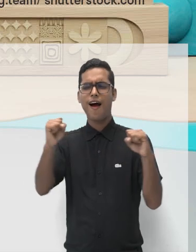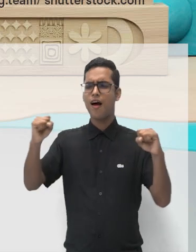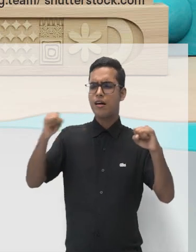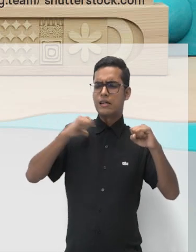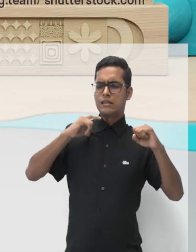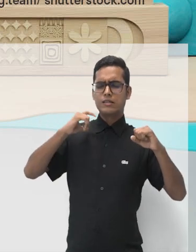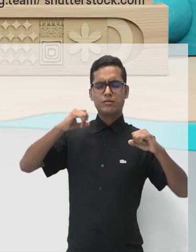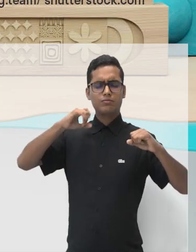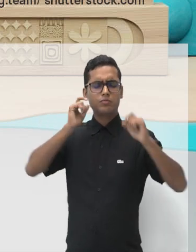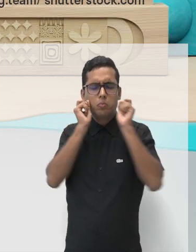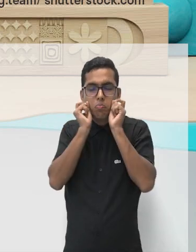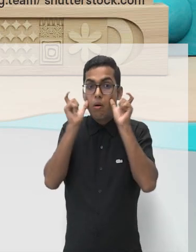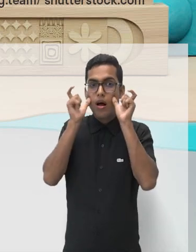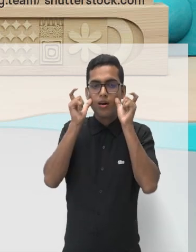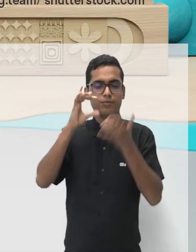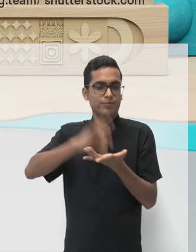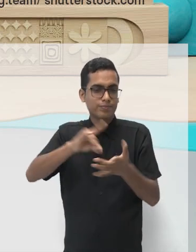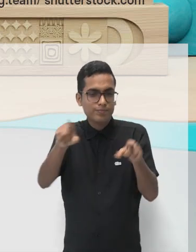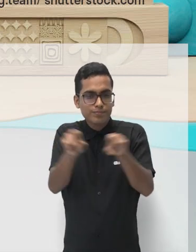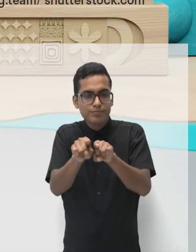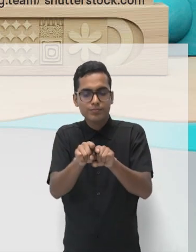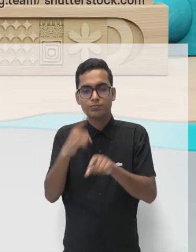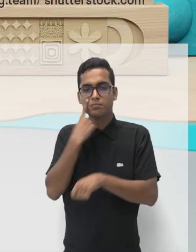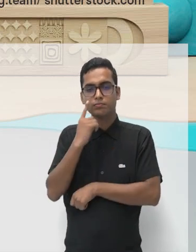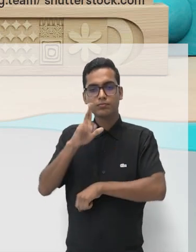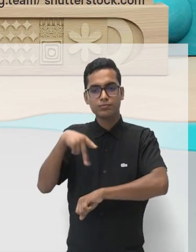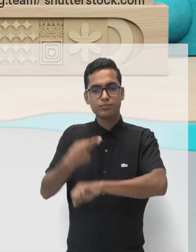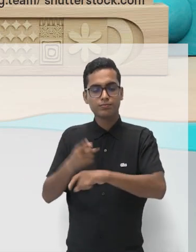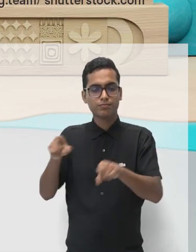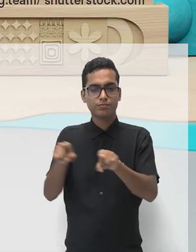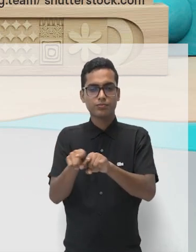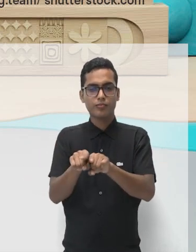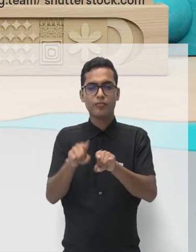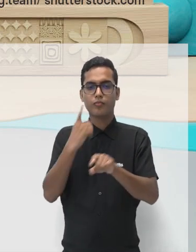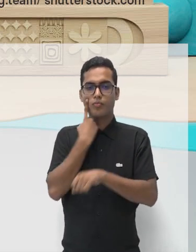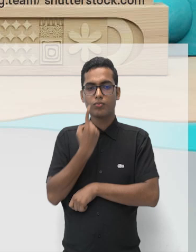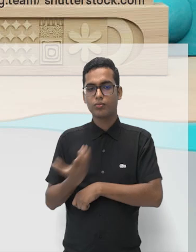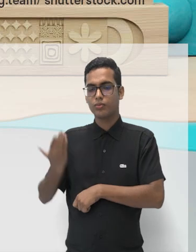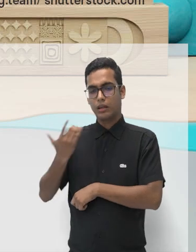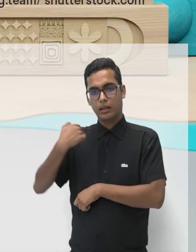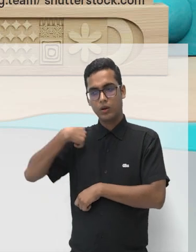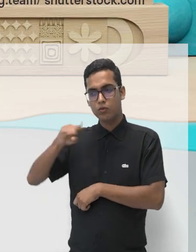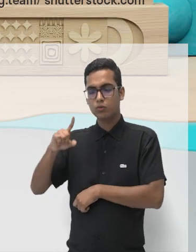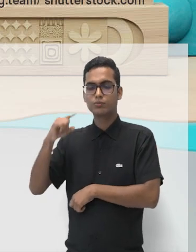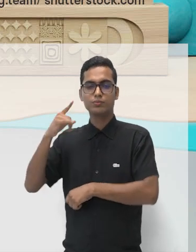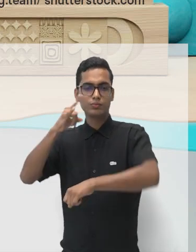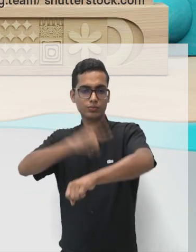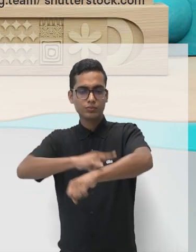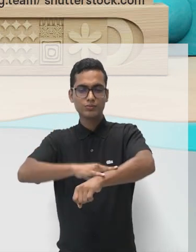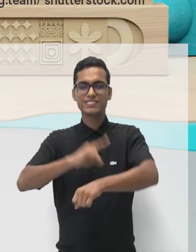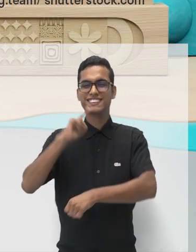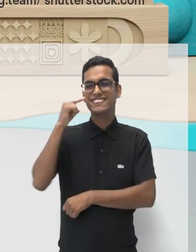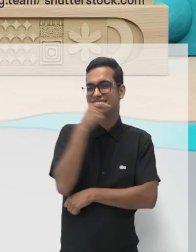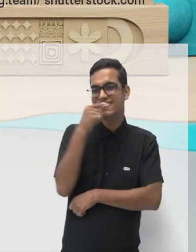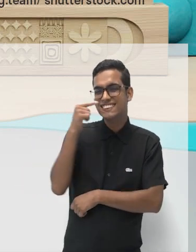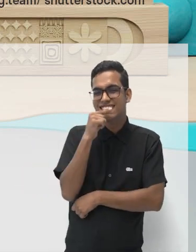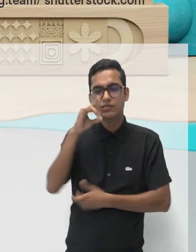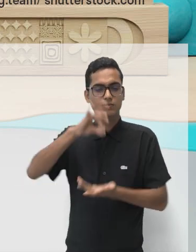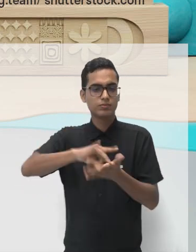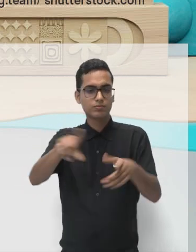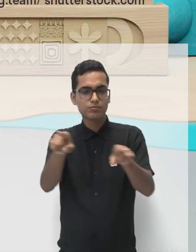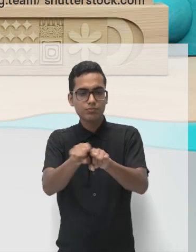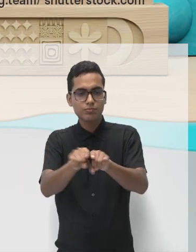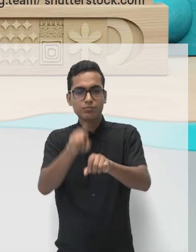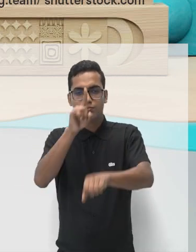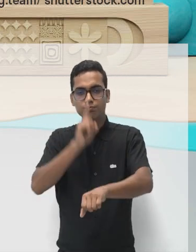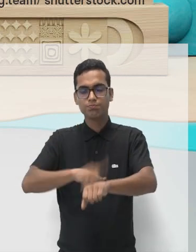aqui que é bem fácil formar as orações, porque é igual português, eu falo eu escovo meus dentes, tá bom? Não tem que trocar nada,